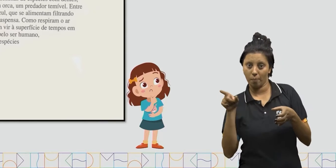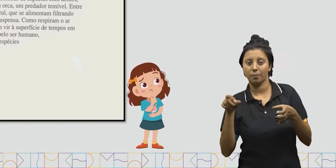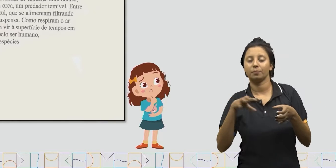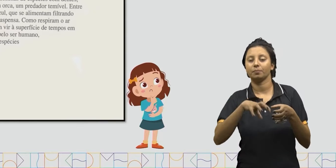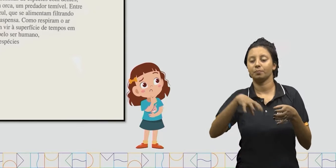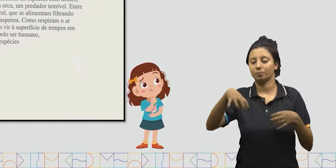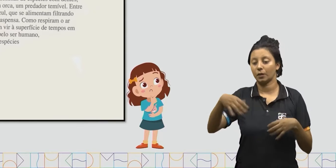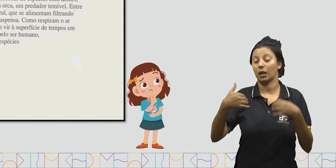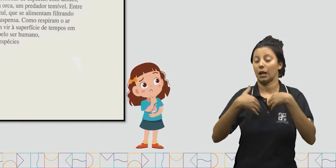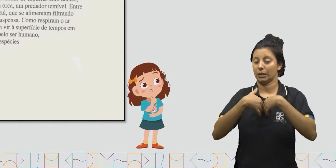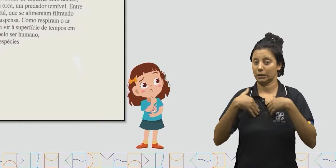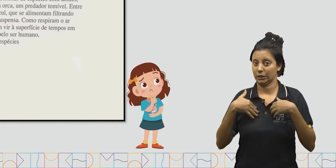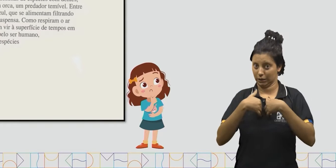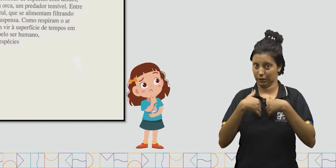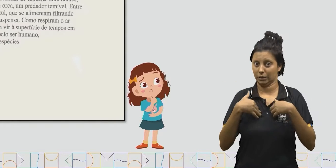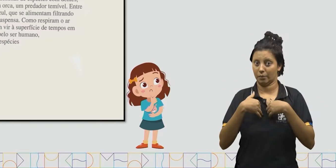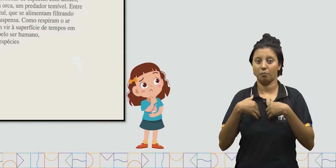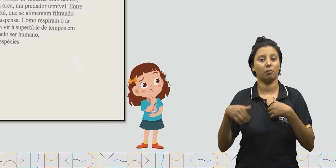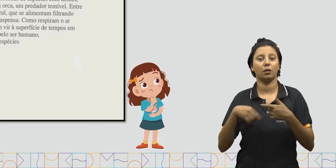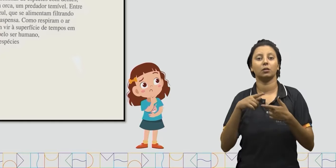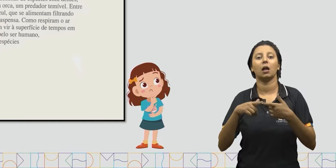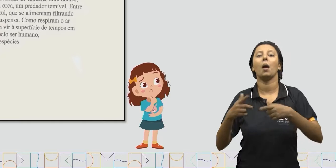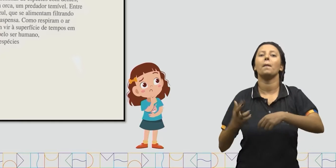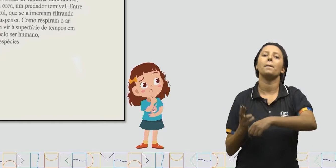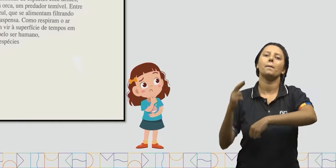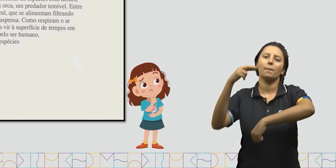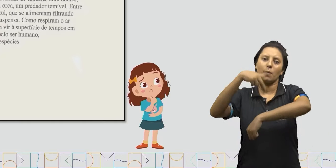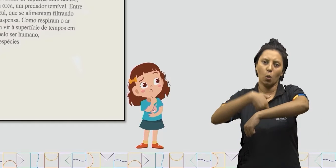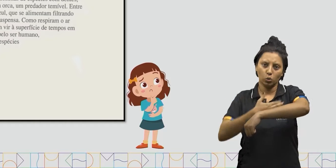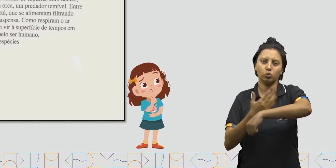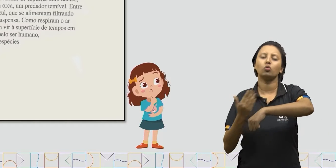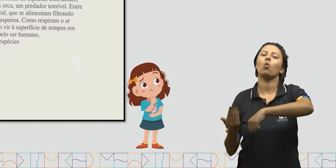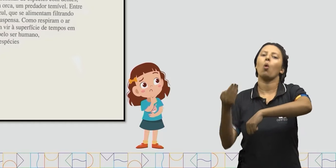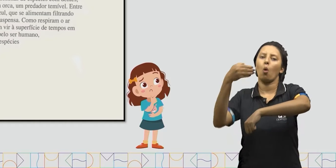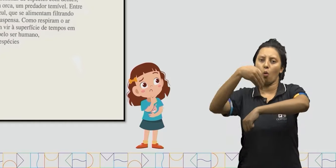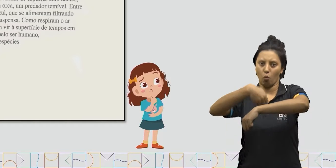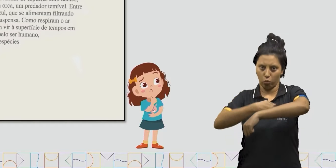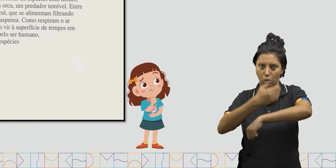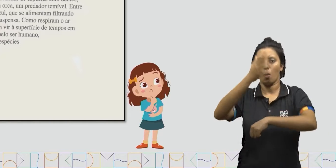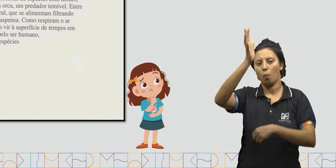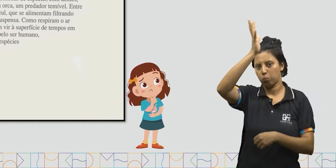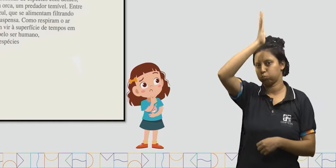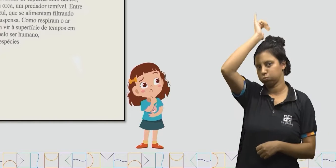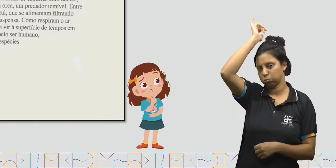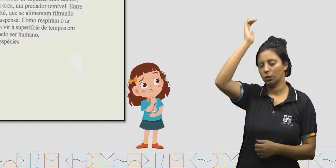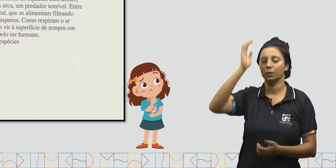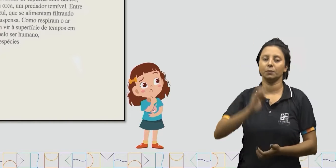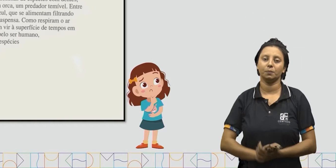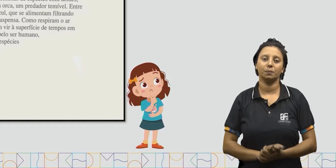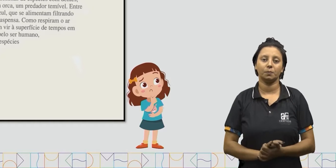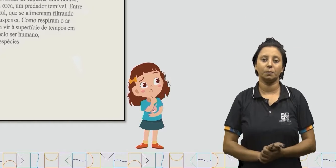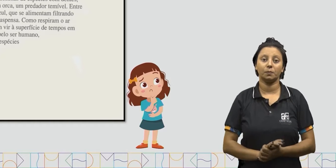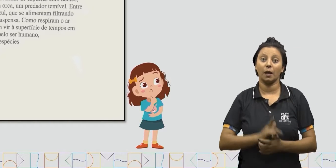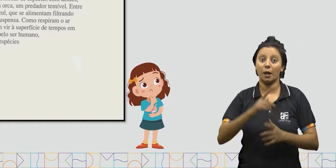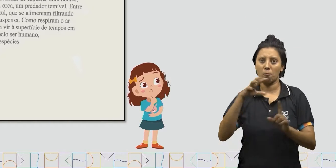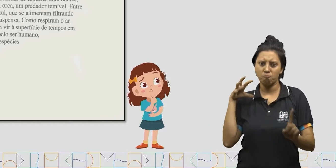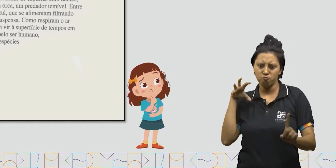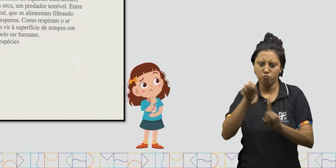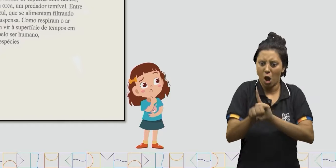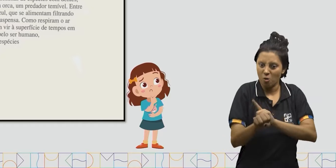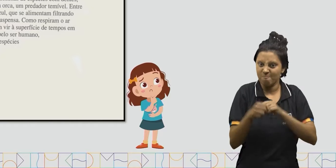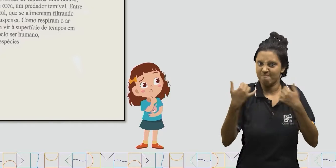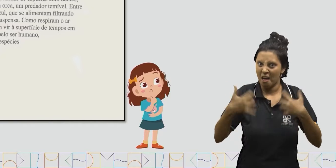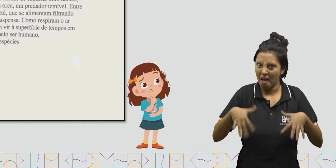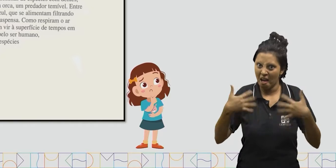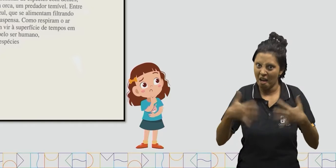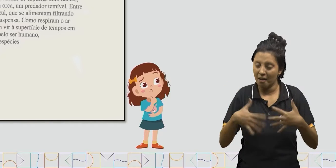em animais, incluindo os botos, os golfinhos e a baleia orca, um predador temível. Entre